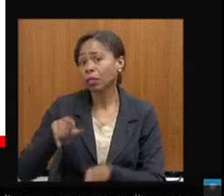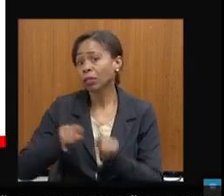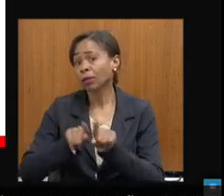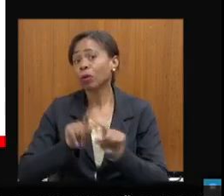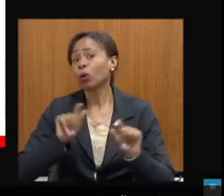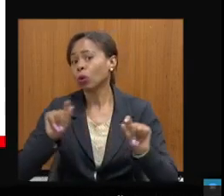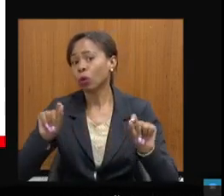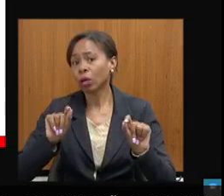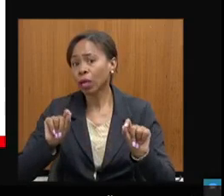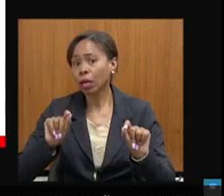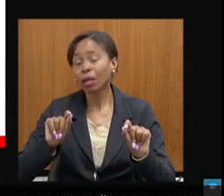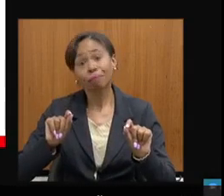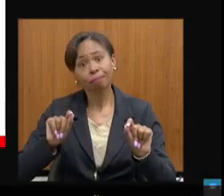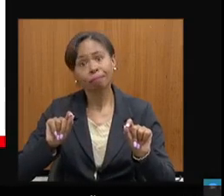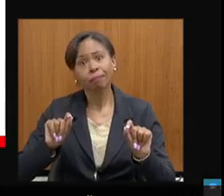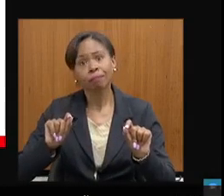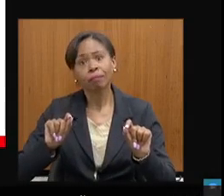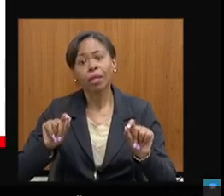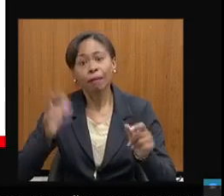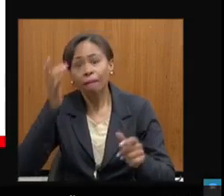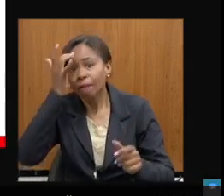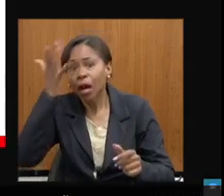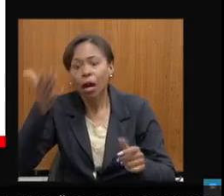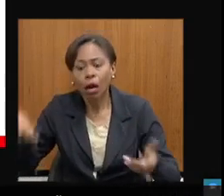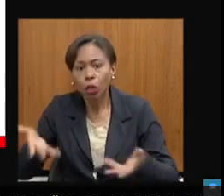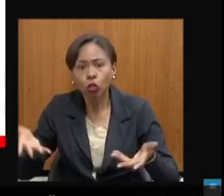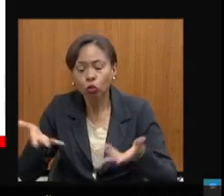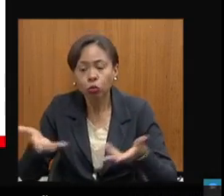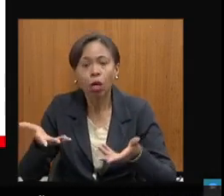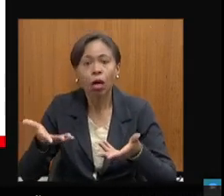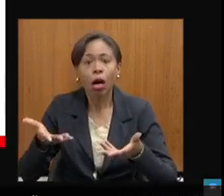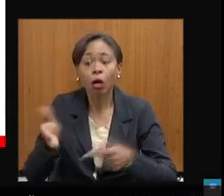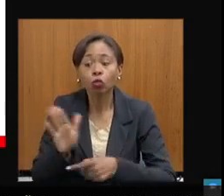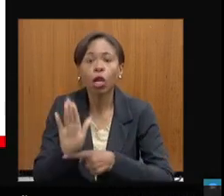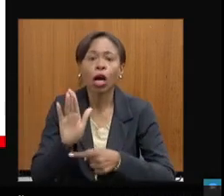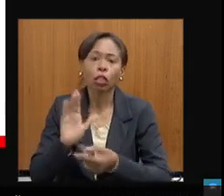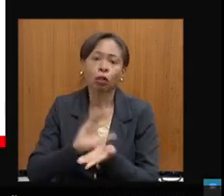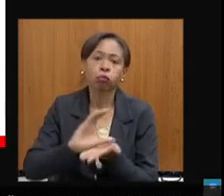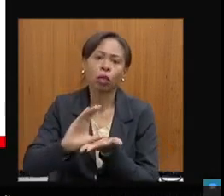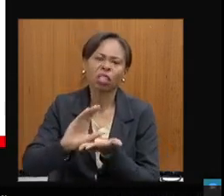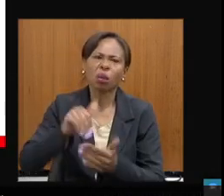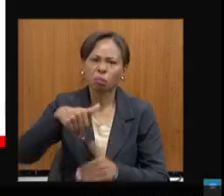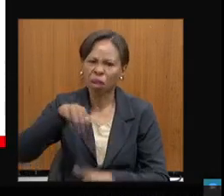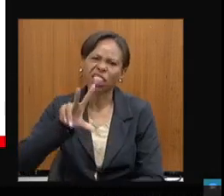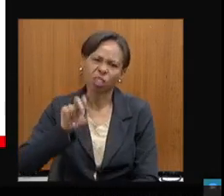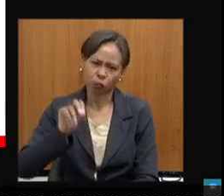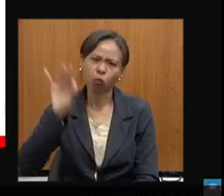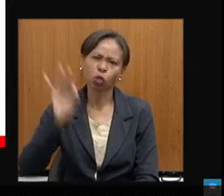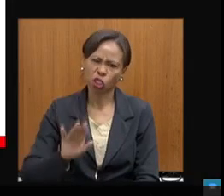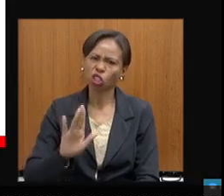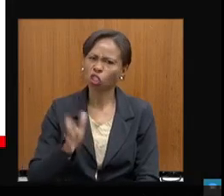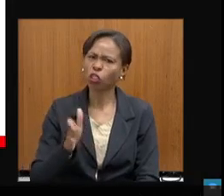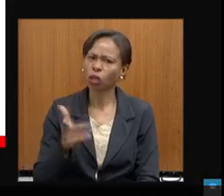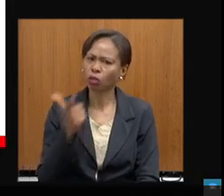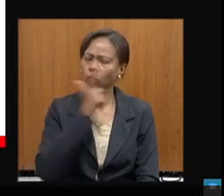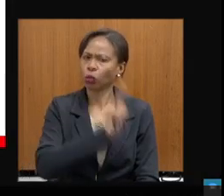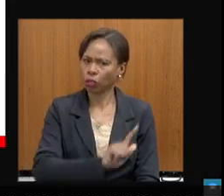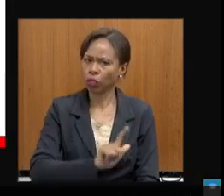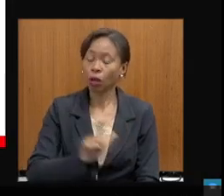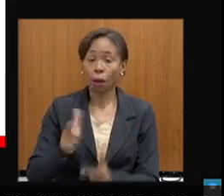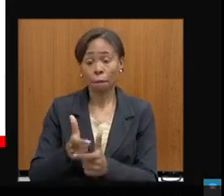viabilizar o investimento na nossa taxa de conversão já ultrapassa e os cinquenta por cento e ou seja